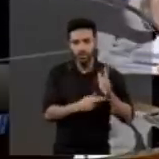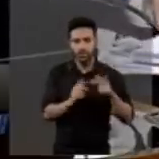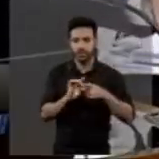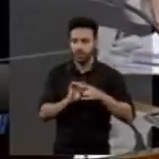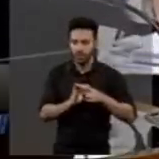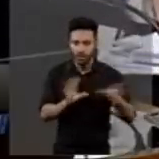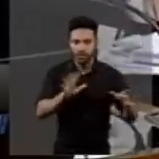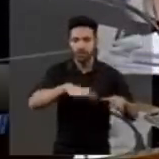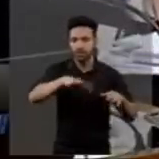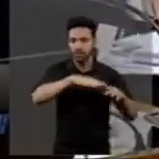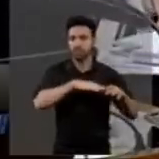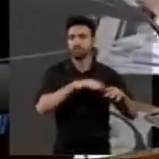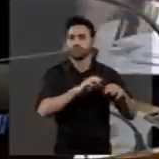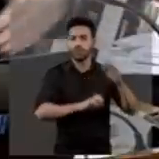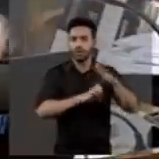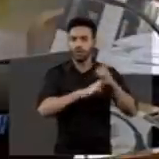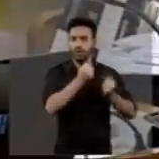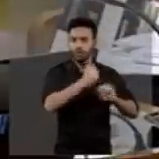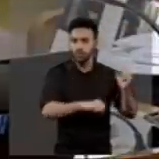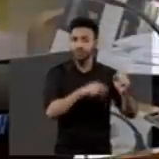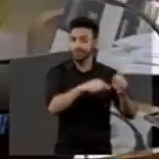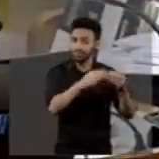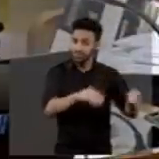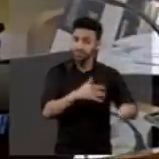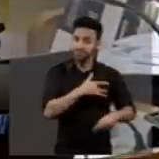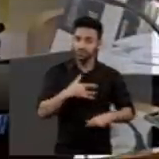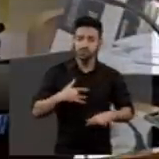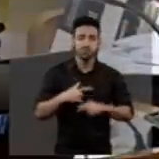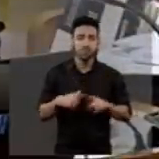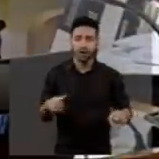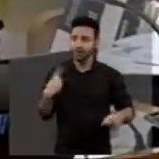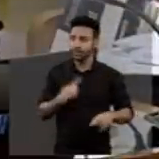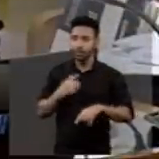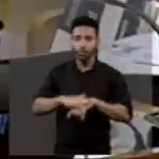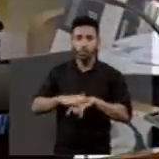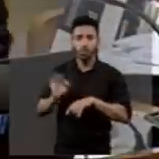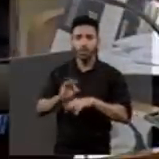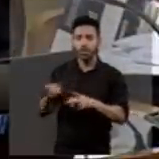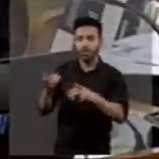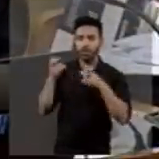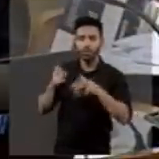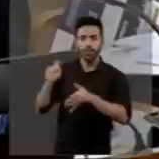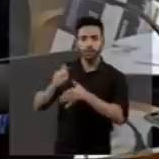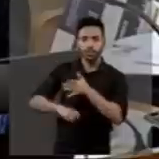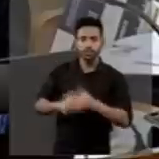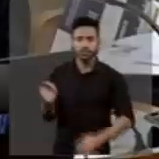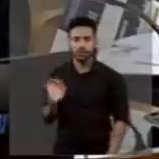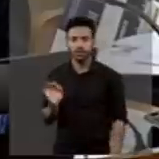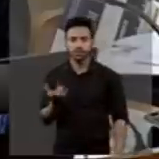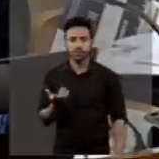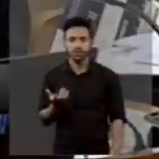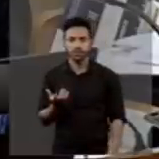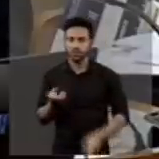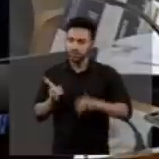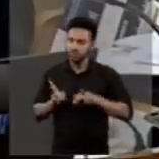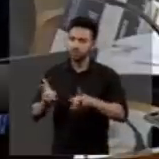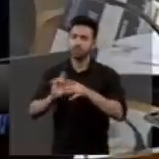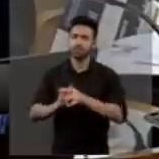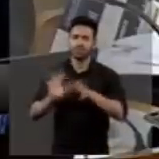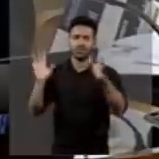uma atividade nociva e de não cobrar os tributos, de continuar permitindo